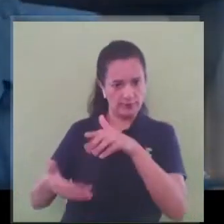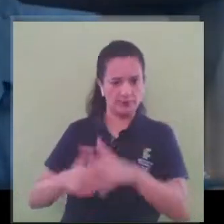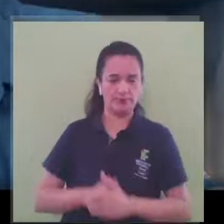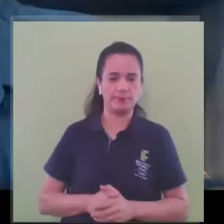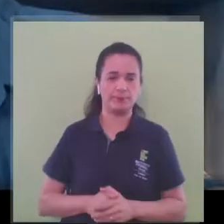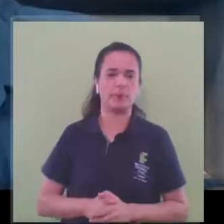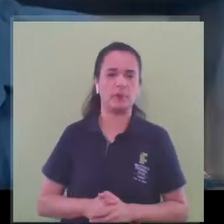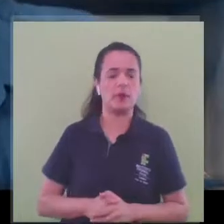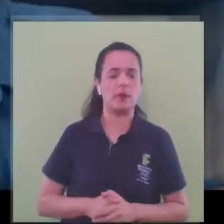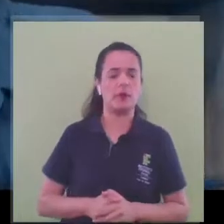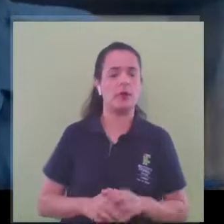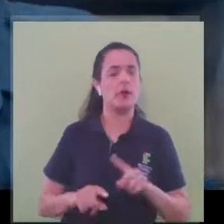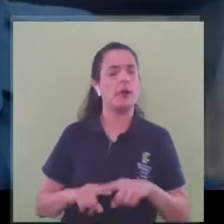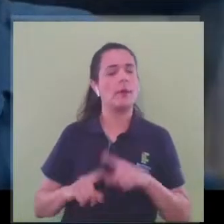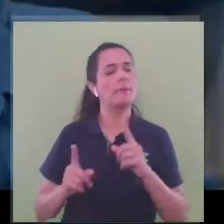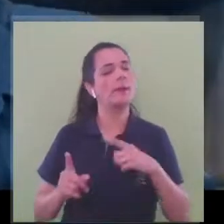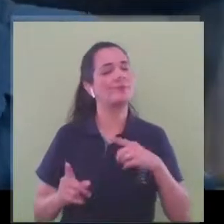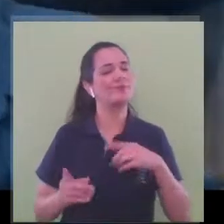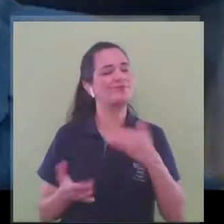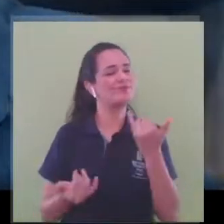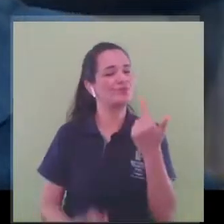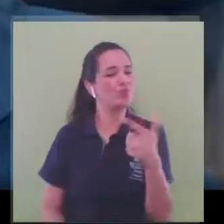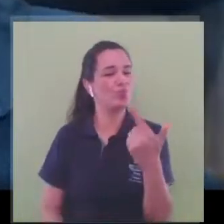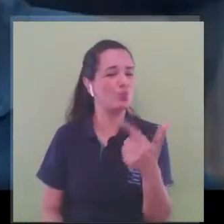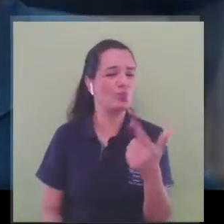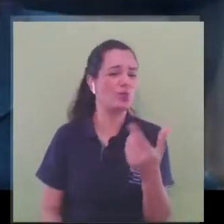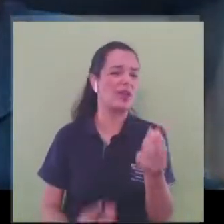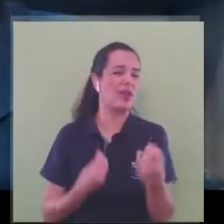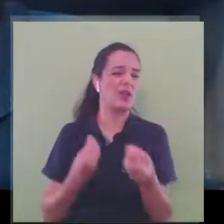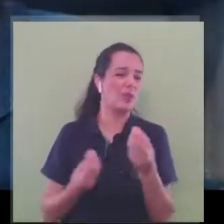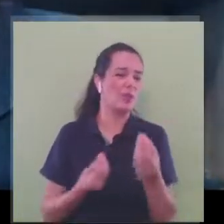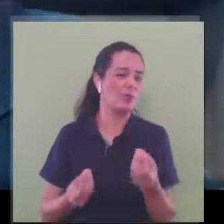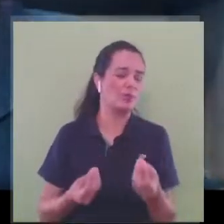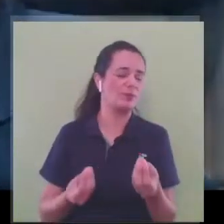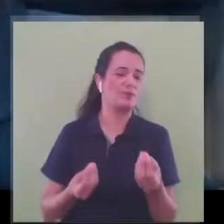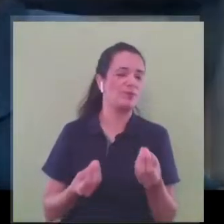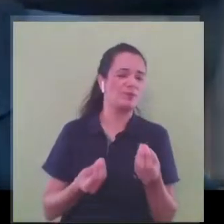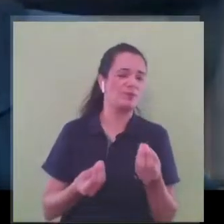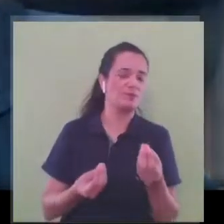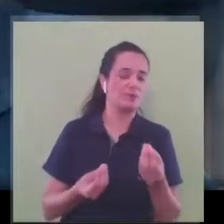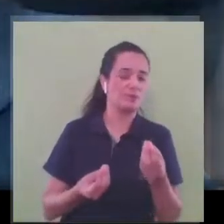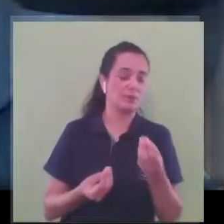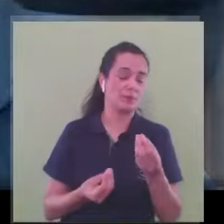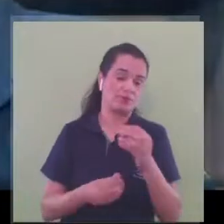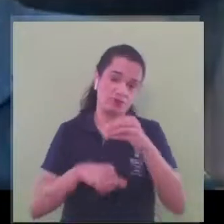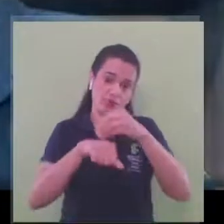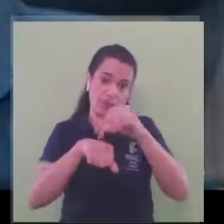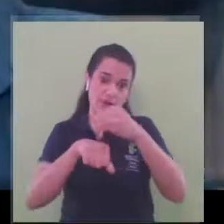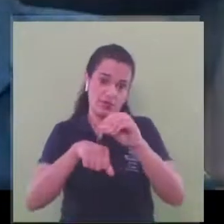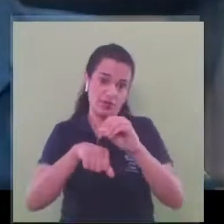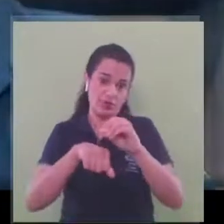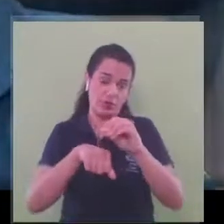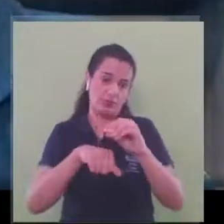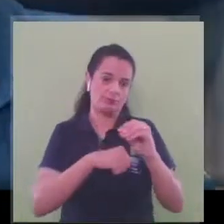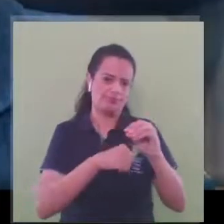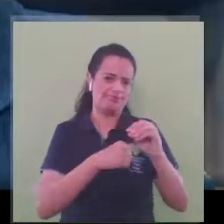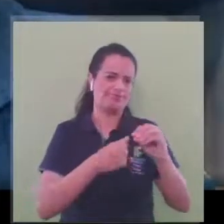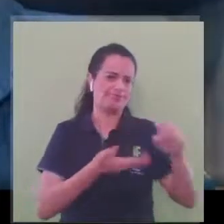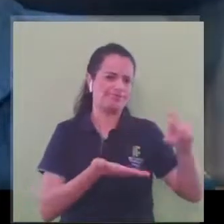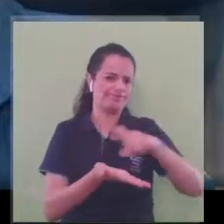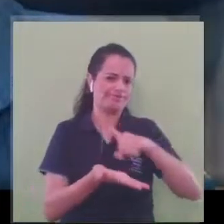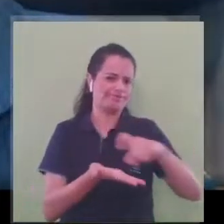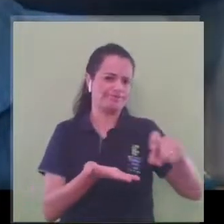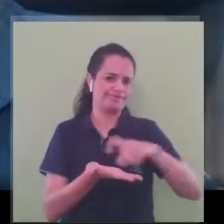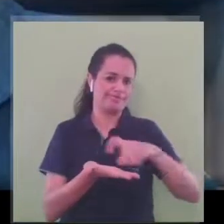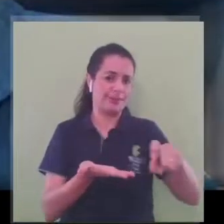tem jeito, se você só tem aquela obra em PDF, eu recomendaria que imprimisse a obra. Agora, se não tiver jeito, se